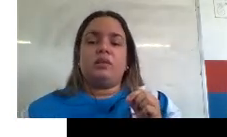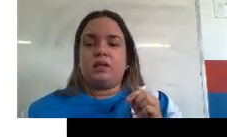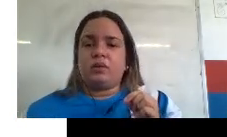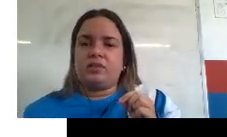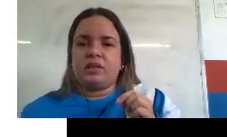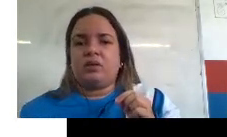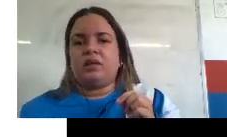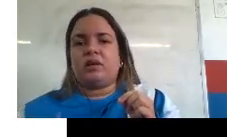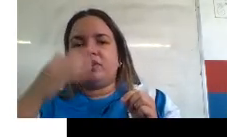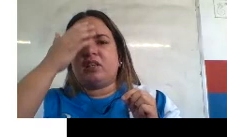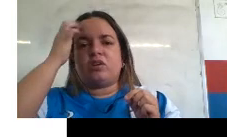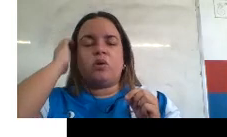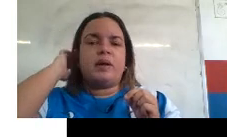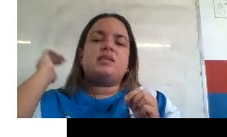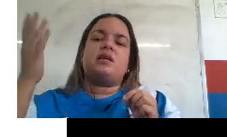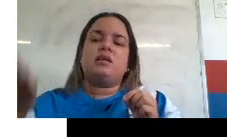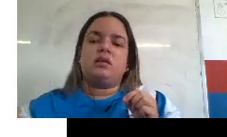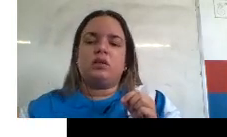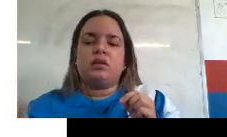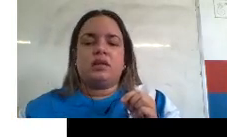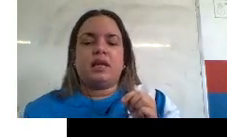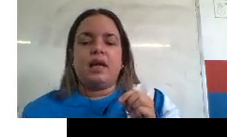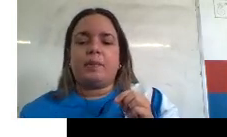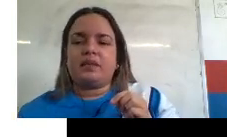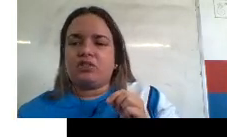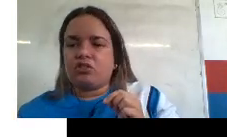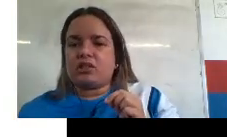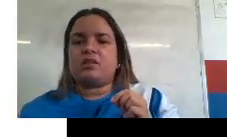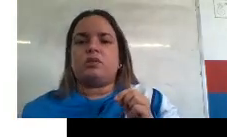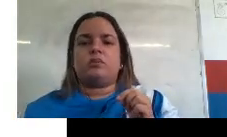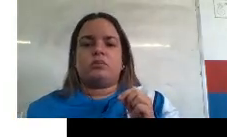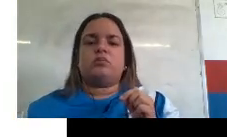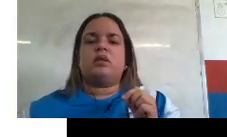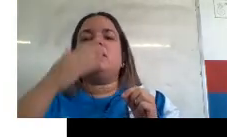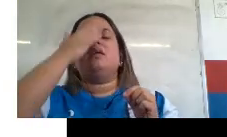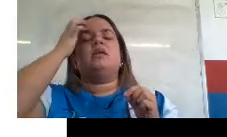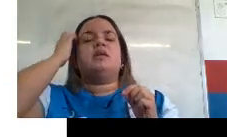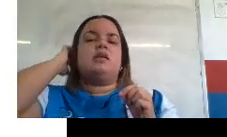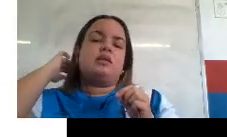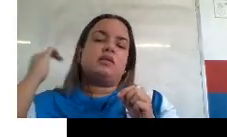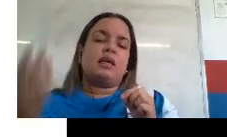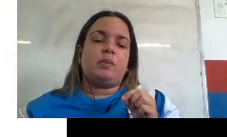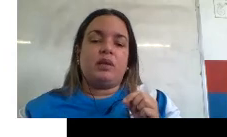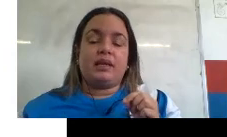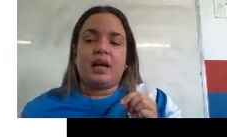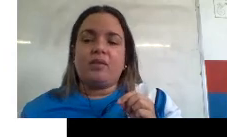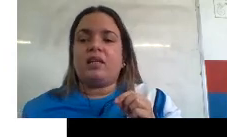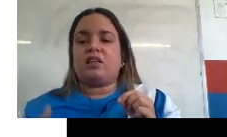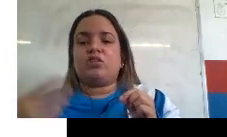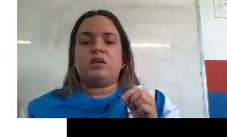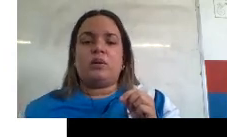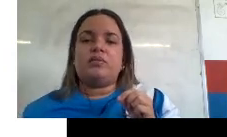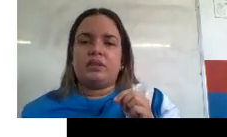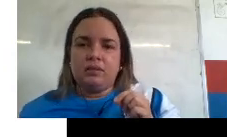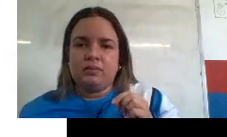Olha aí, direito à vida. O direito à vida já começa na época da gestação. Né? Então, tá aí, a mulher grávida